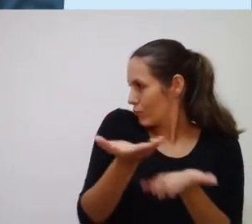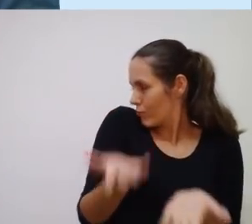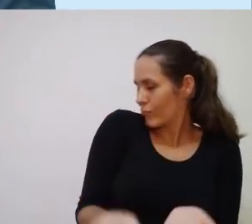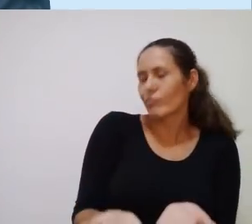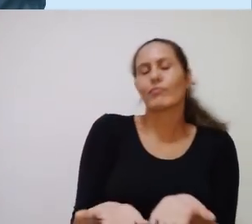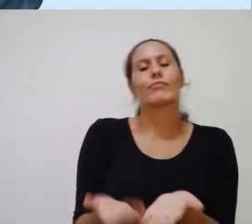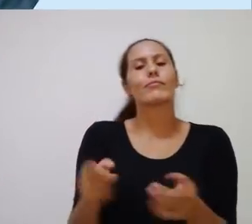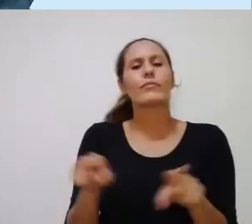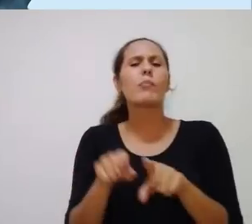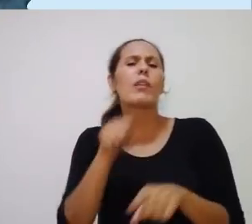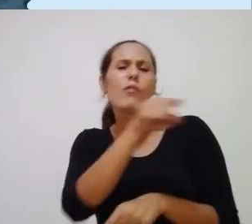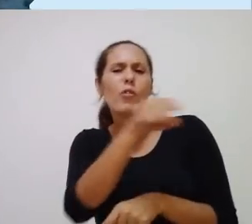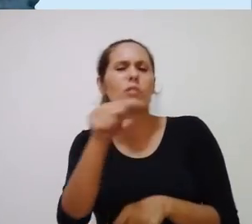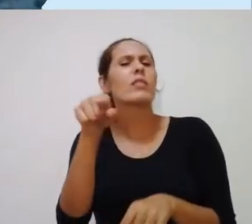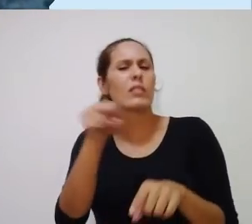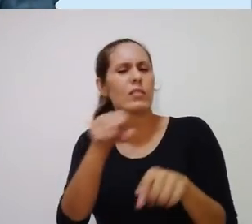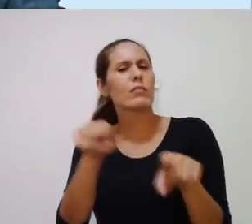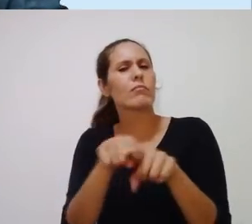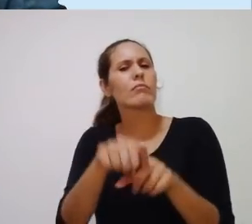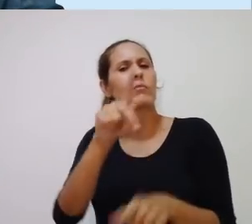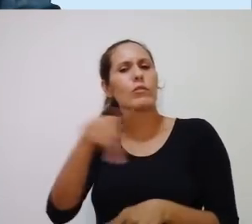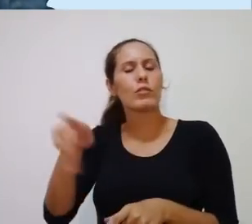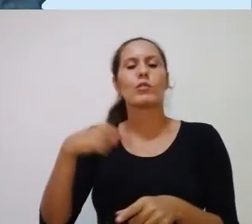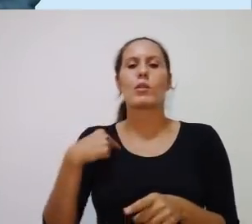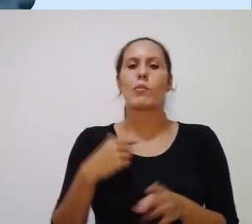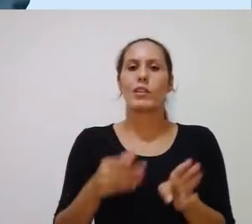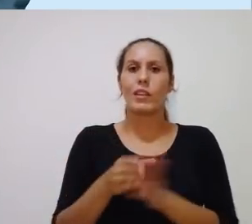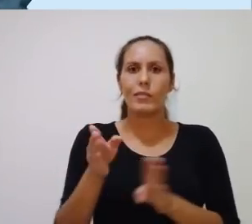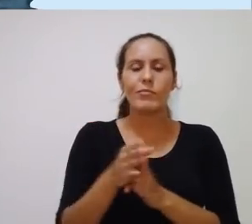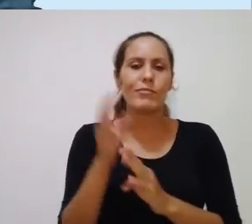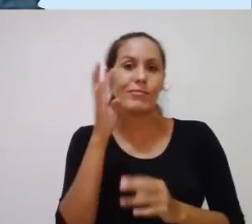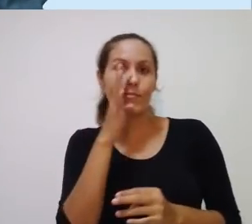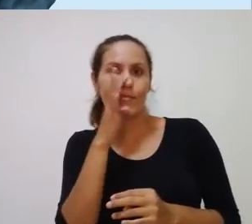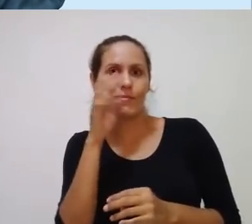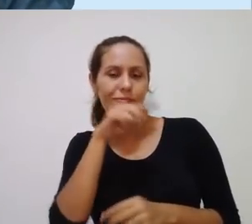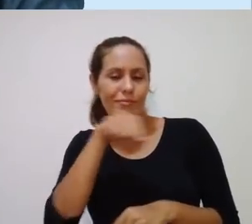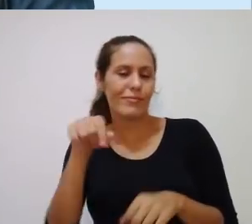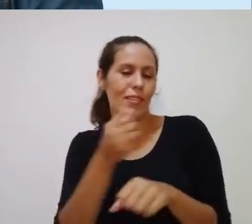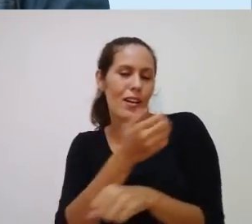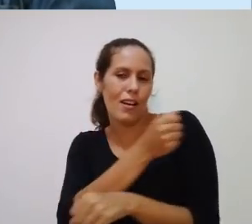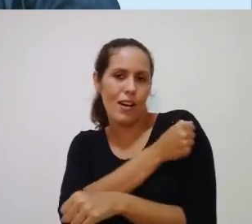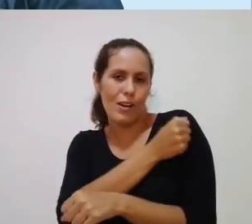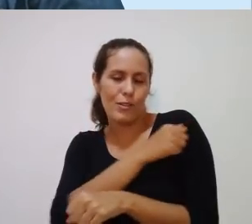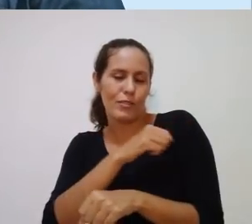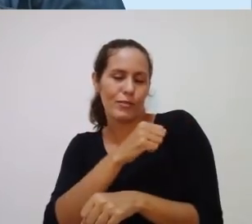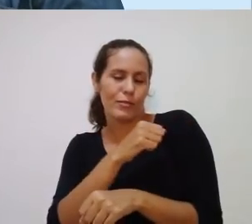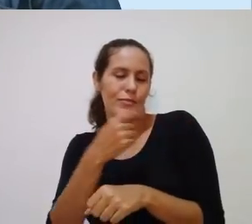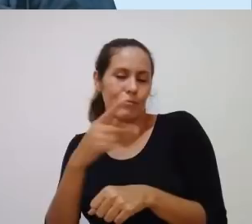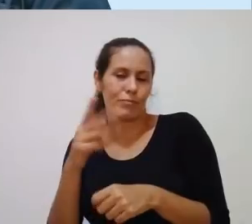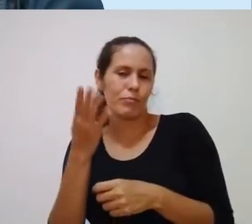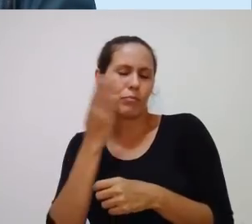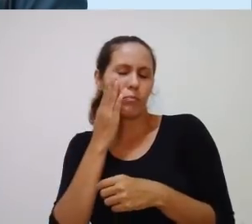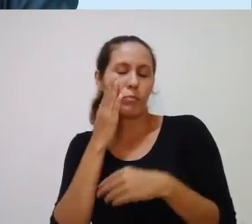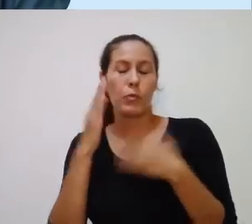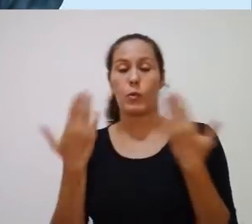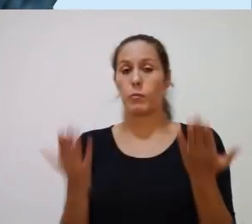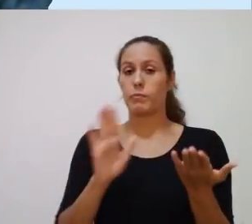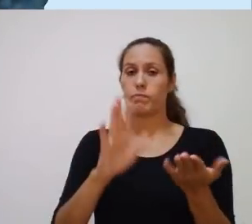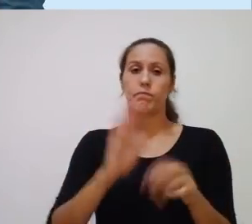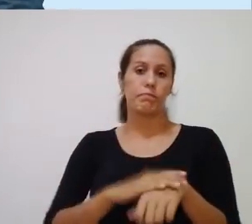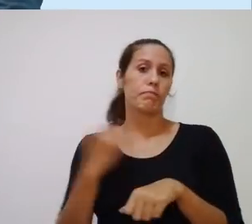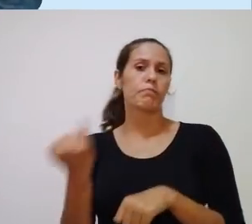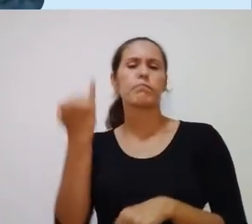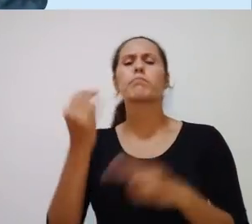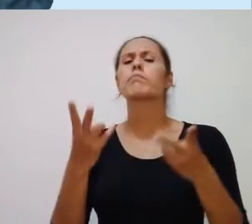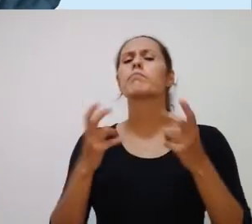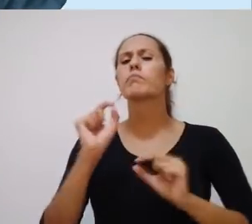professor, que está aí também acompanhando as aulas dos teus estudantes. É importante a gente perceber, diante de toda essa parte